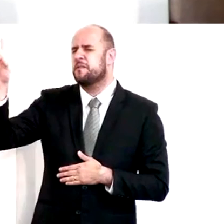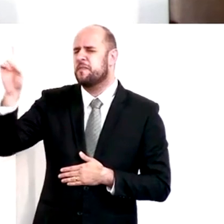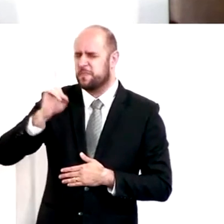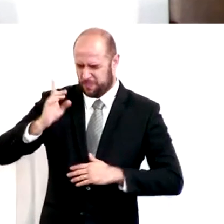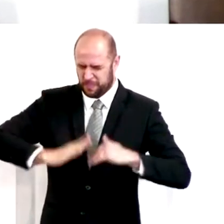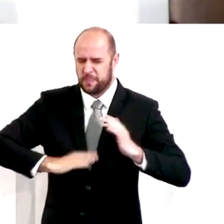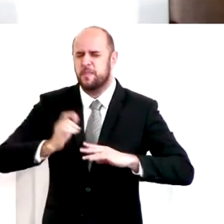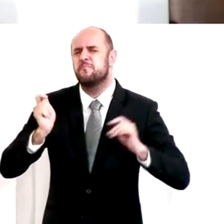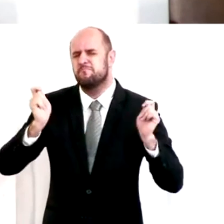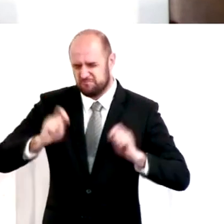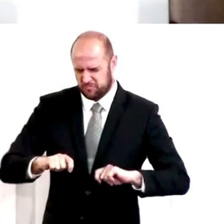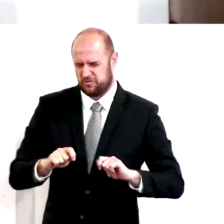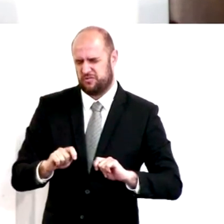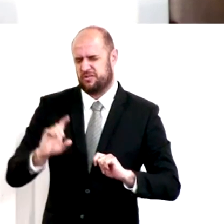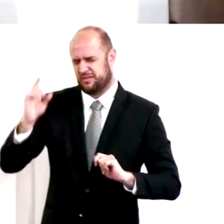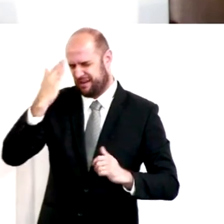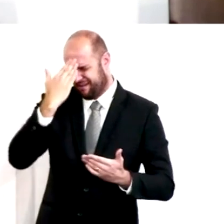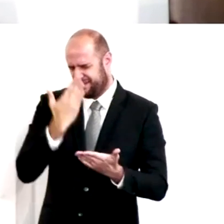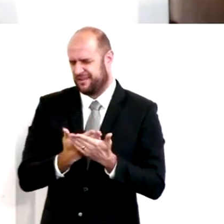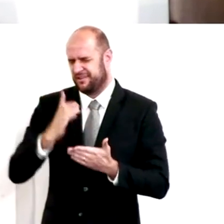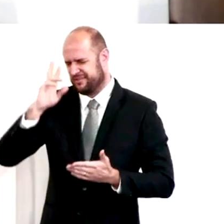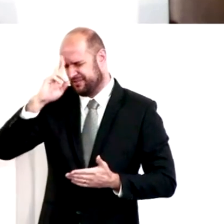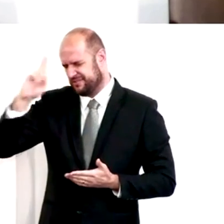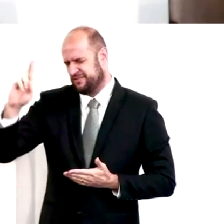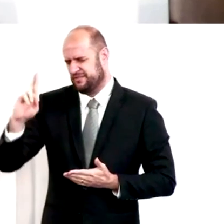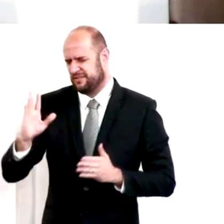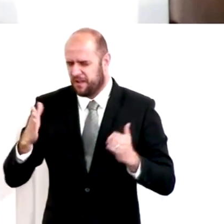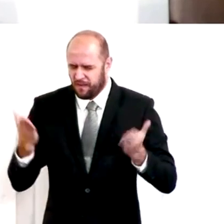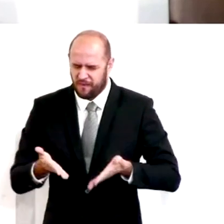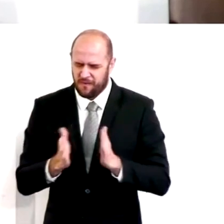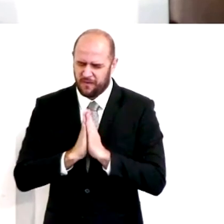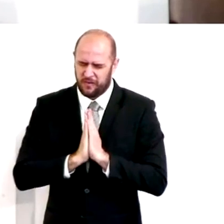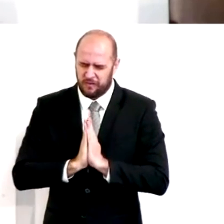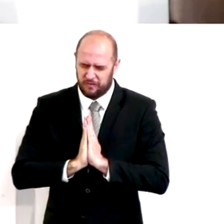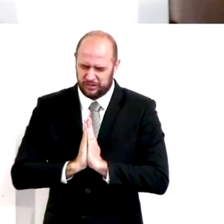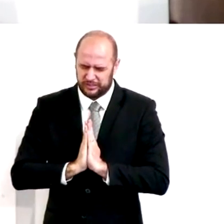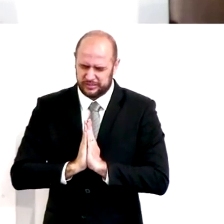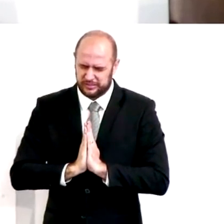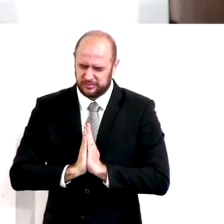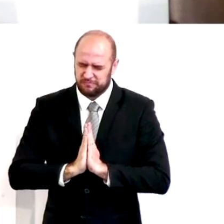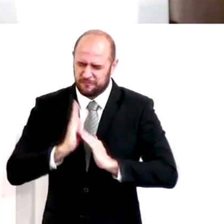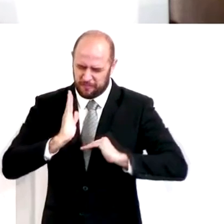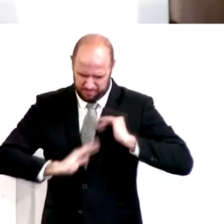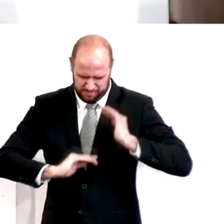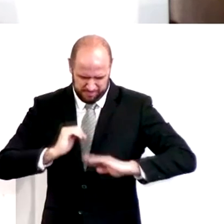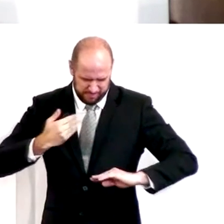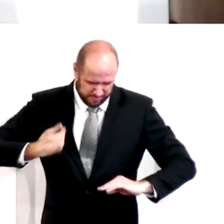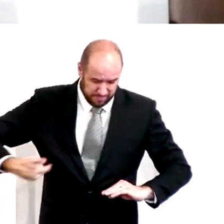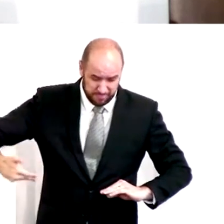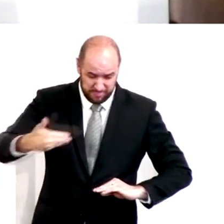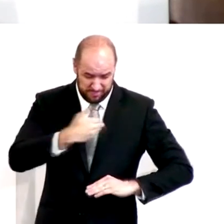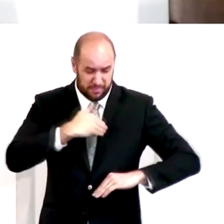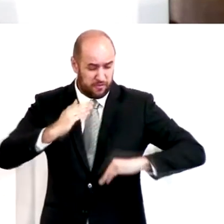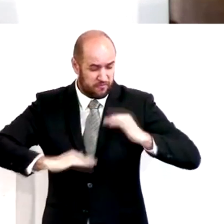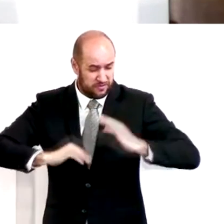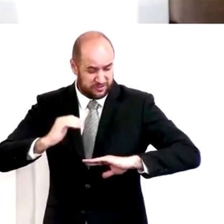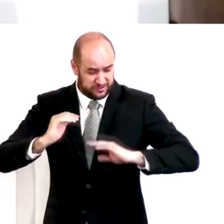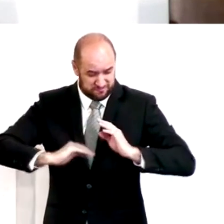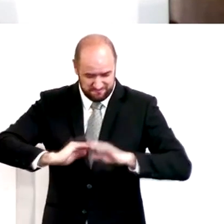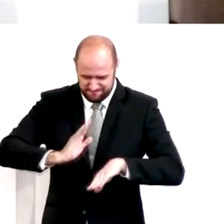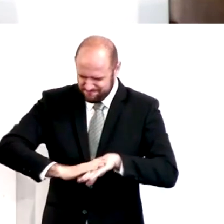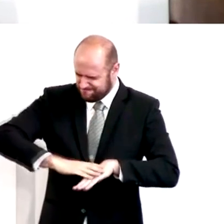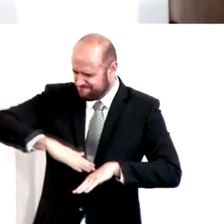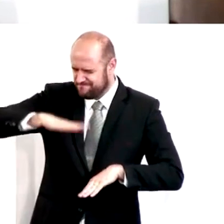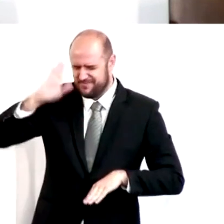que creem muito mais do que eles podem imaginar. E esta é a nossa oração. Faz em nós, produz em nós muito mais do que